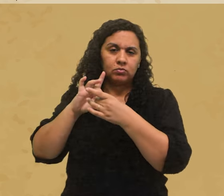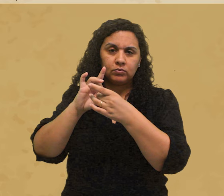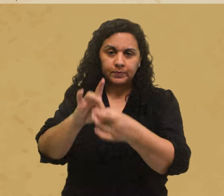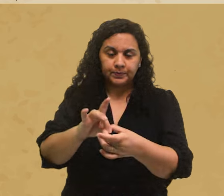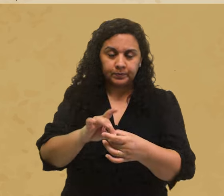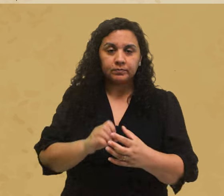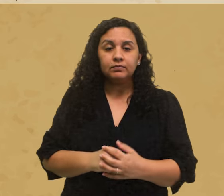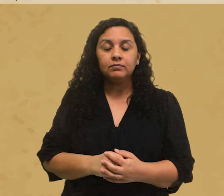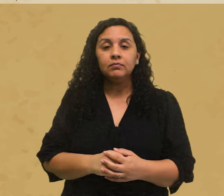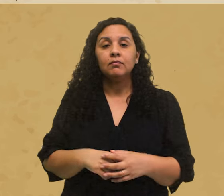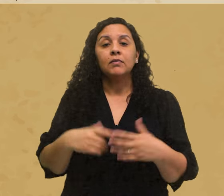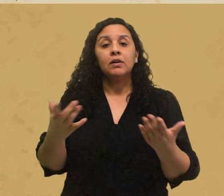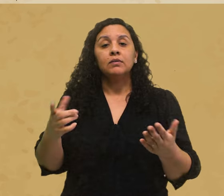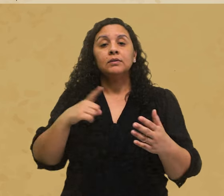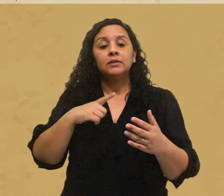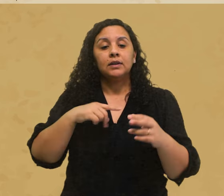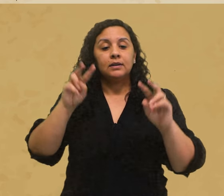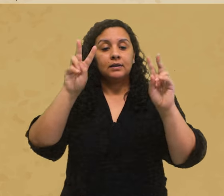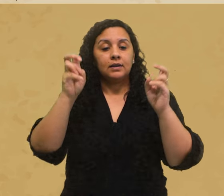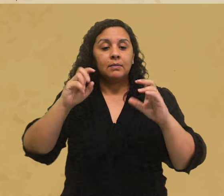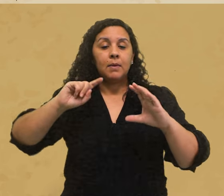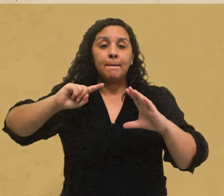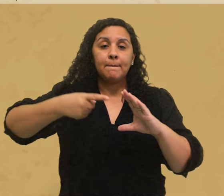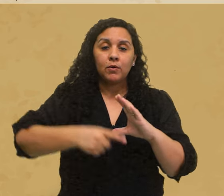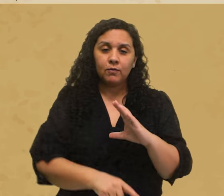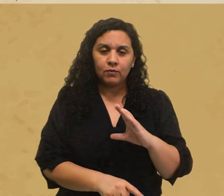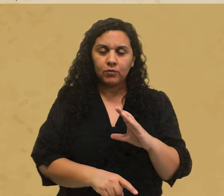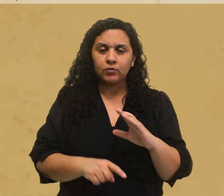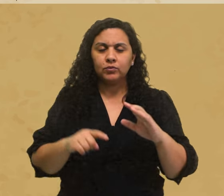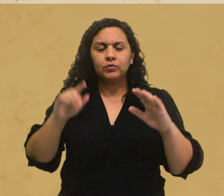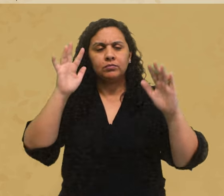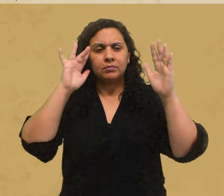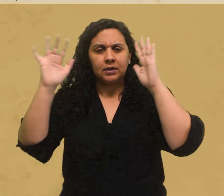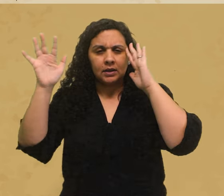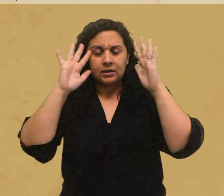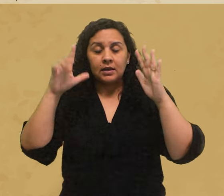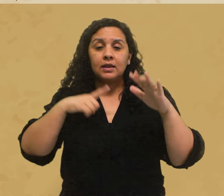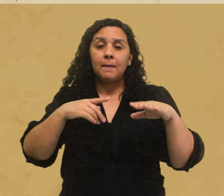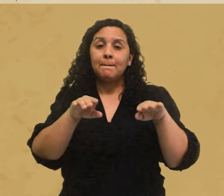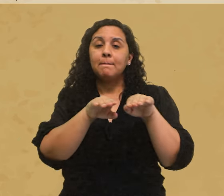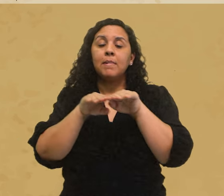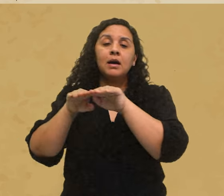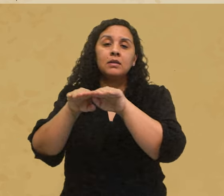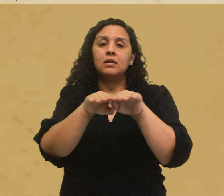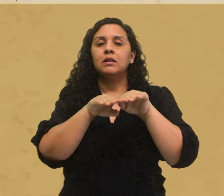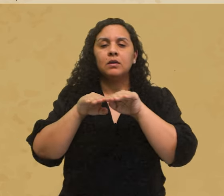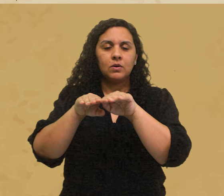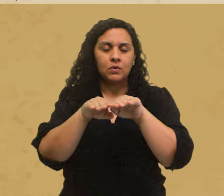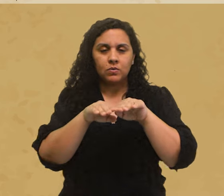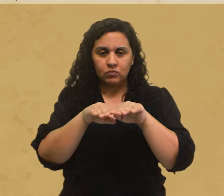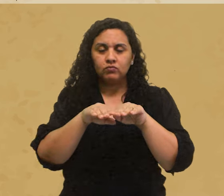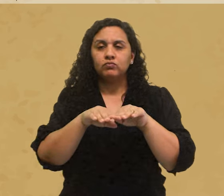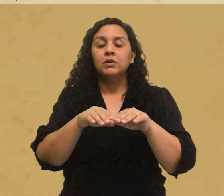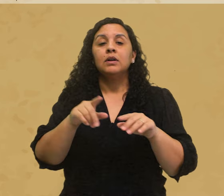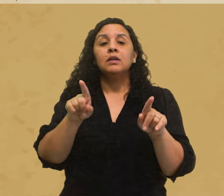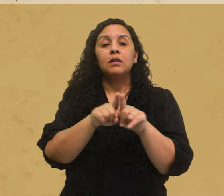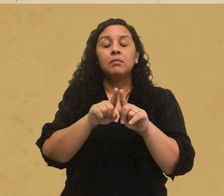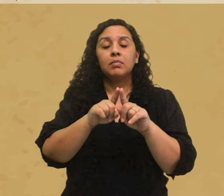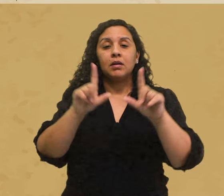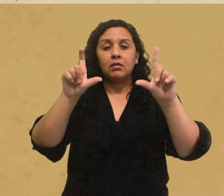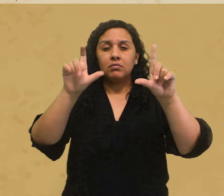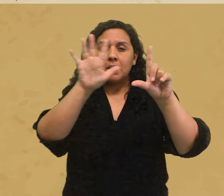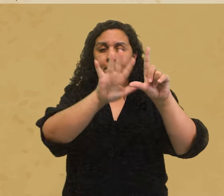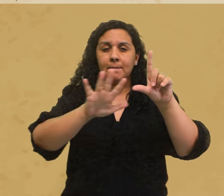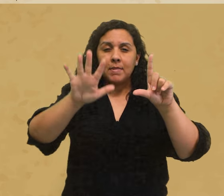humanidade. Nesse nível profundo da mente, nós encontramos padrões universais, imagens